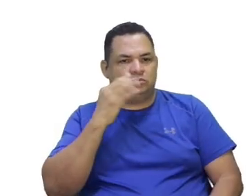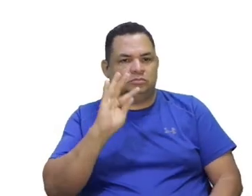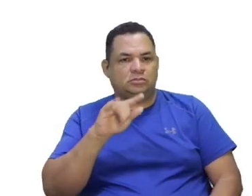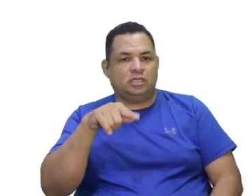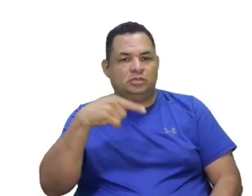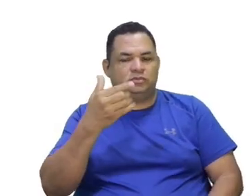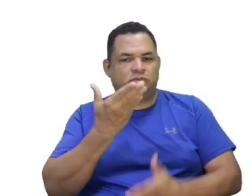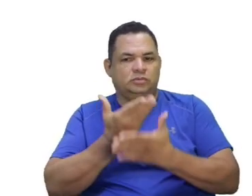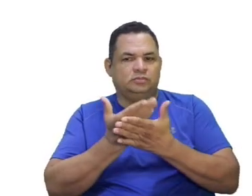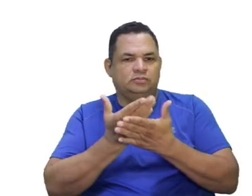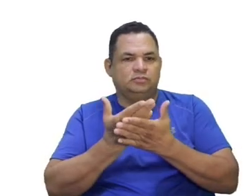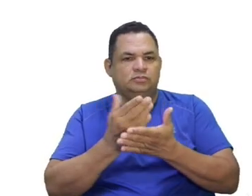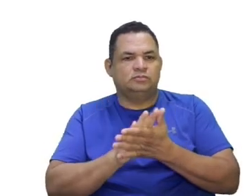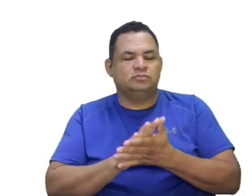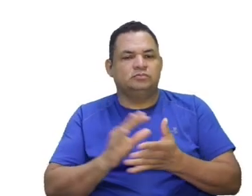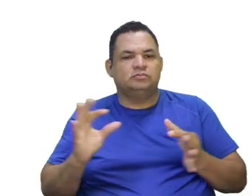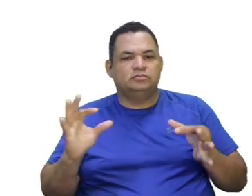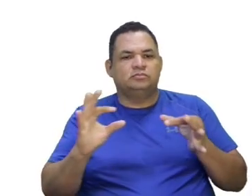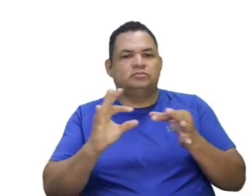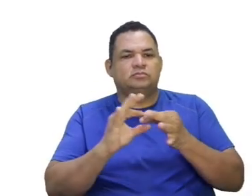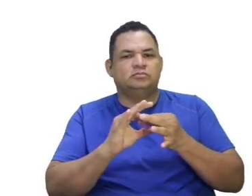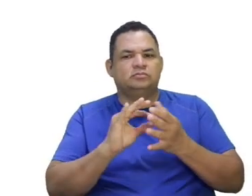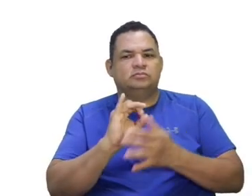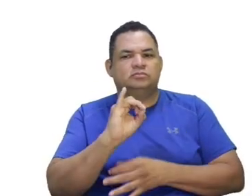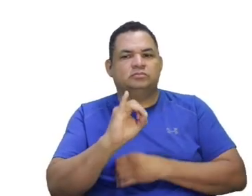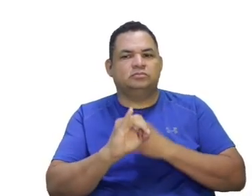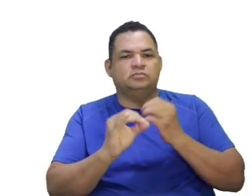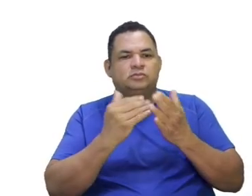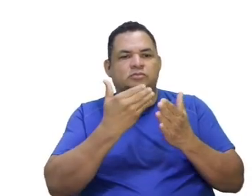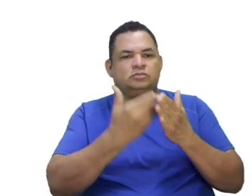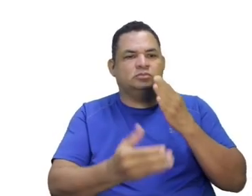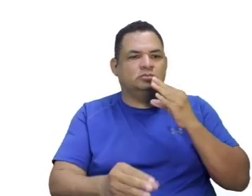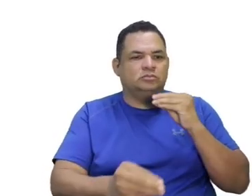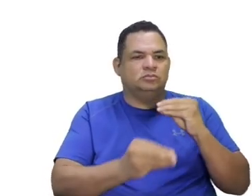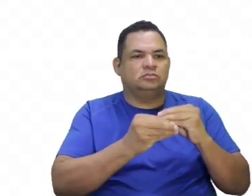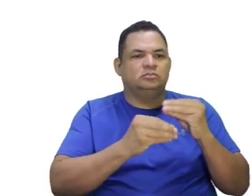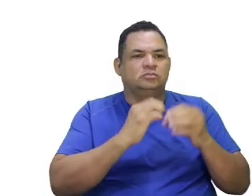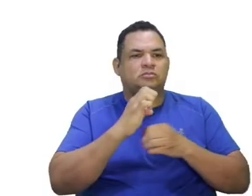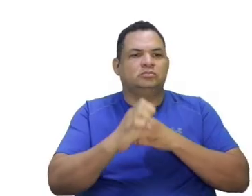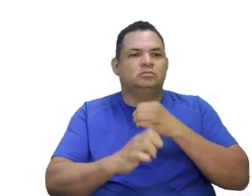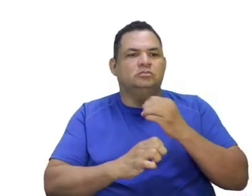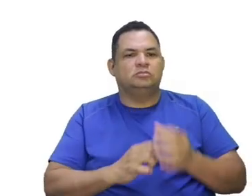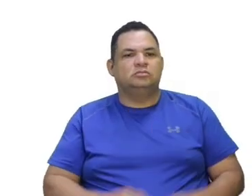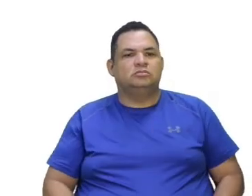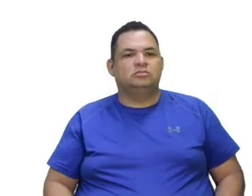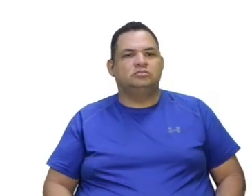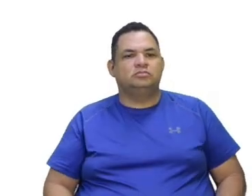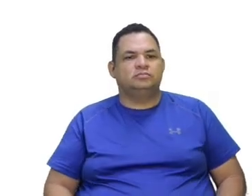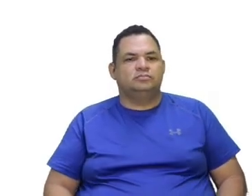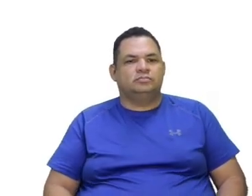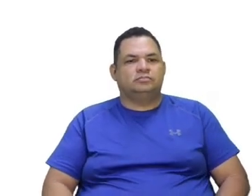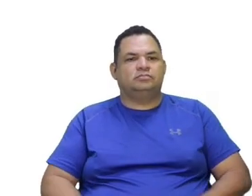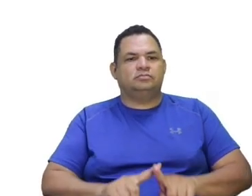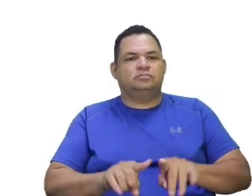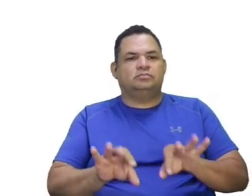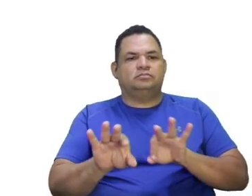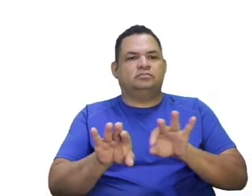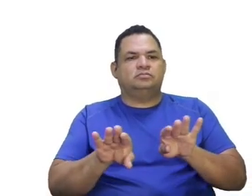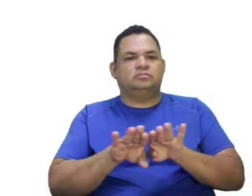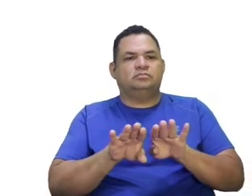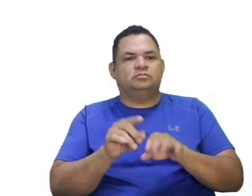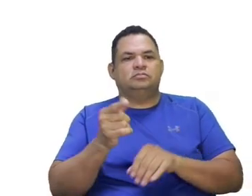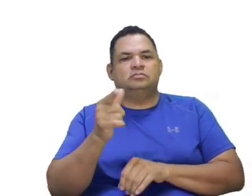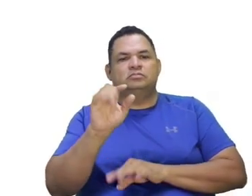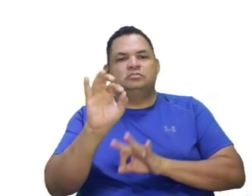futuras aulas que nós estamos falando de ligação, onde um está perdendo e o outro ganhando elétrons. Mas ele também forma